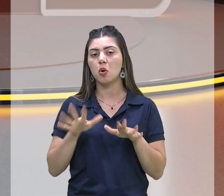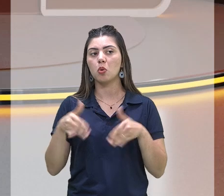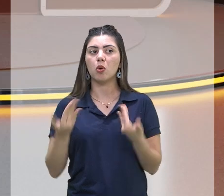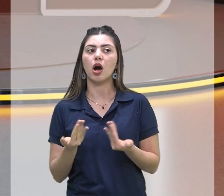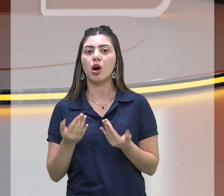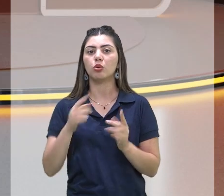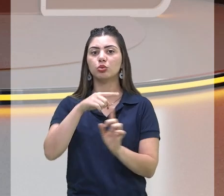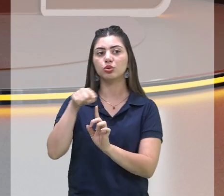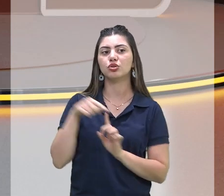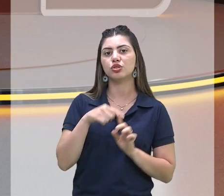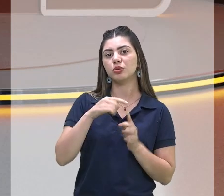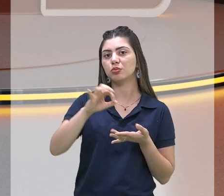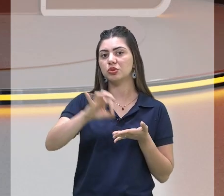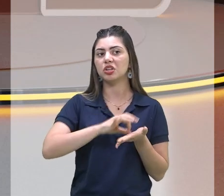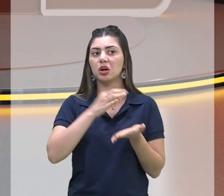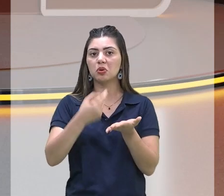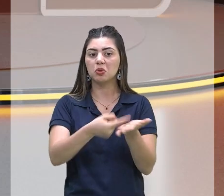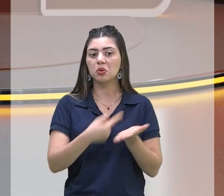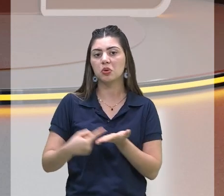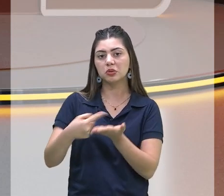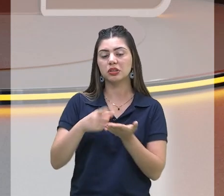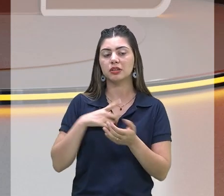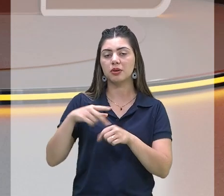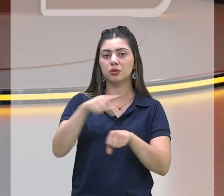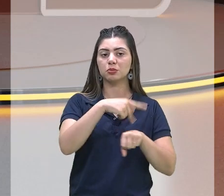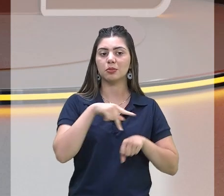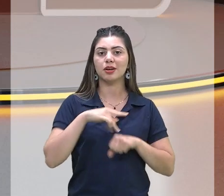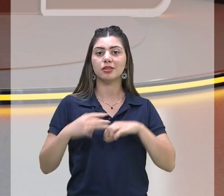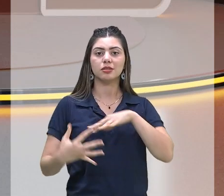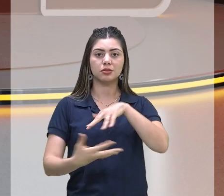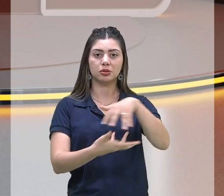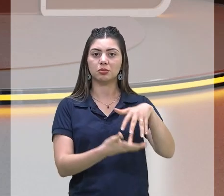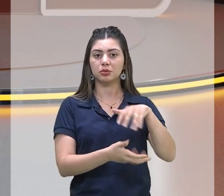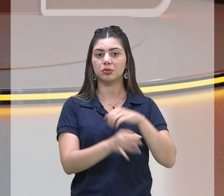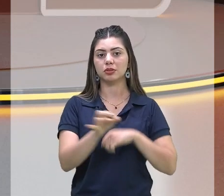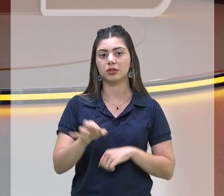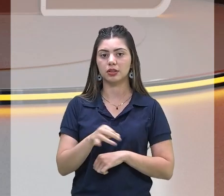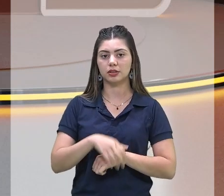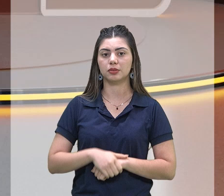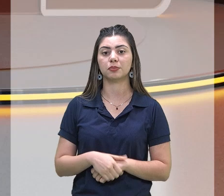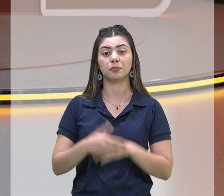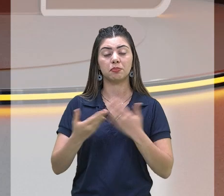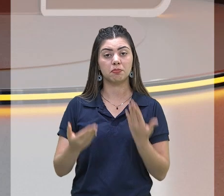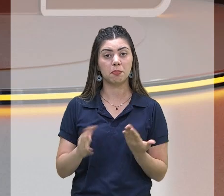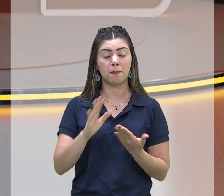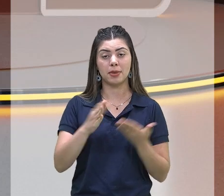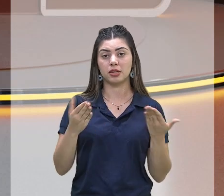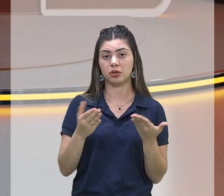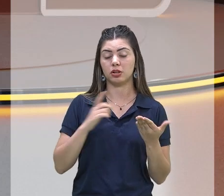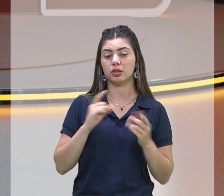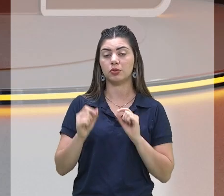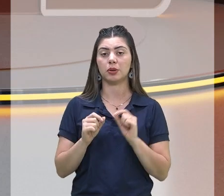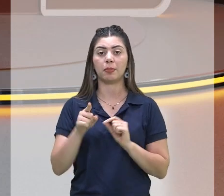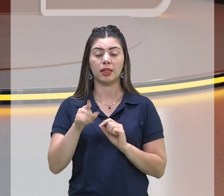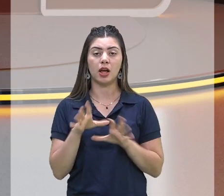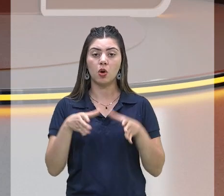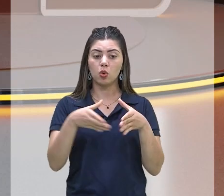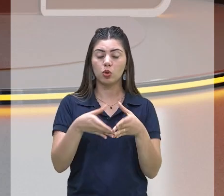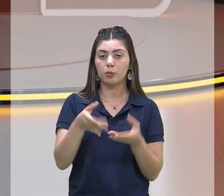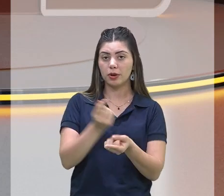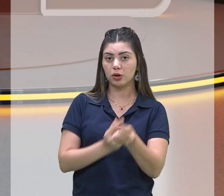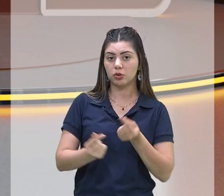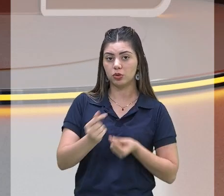do acordo que se tem com diversos países ao redor do planeta. E em relação ao bloco econômico, quando tem